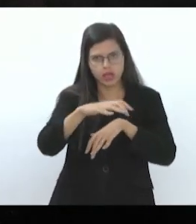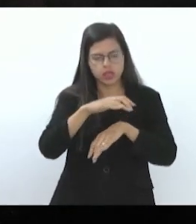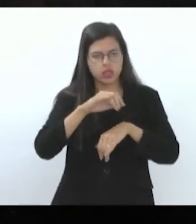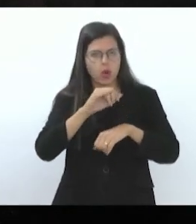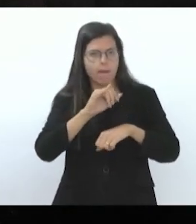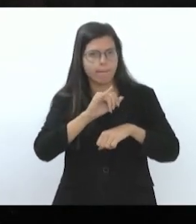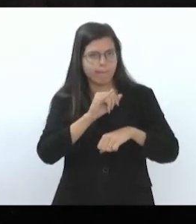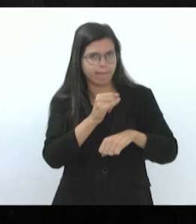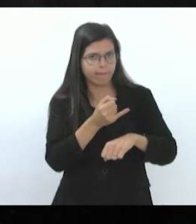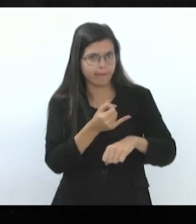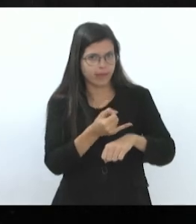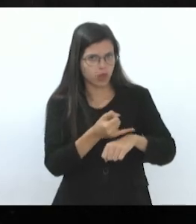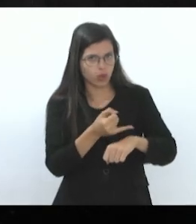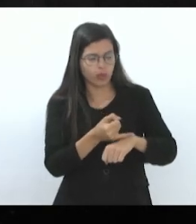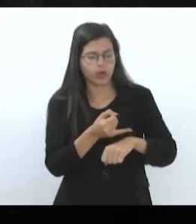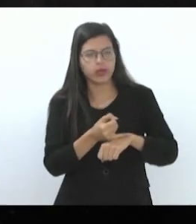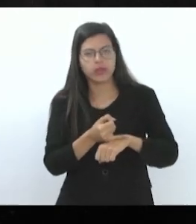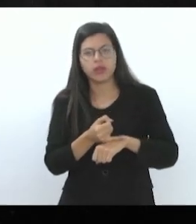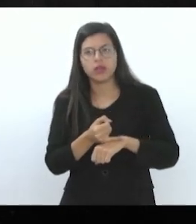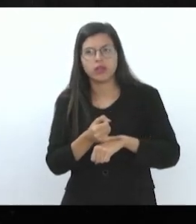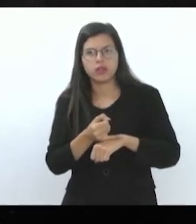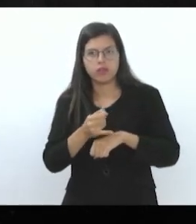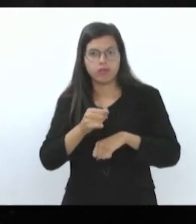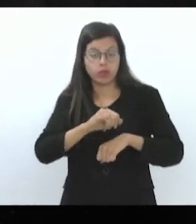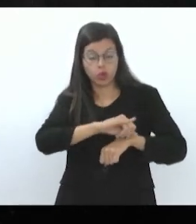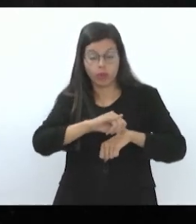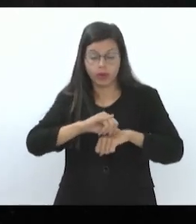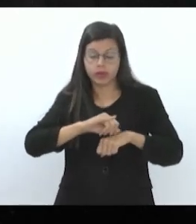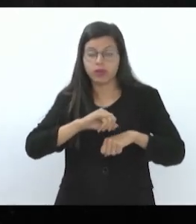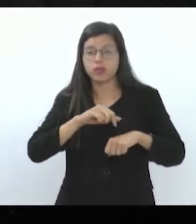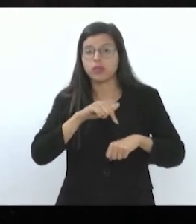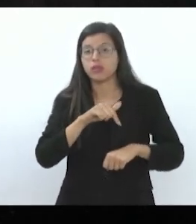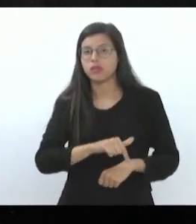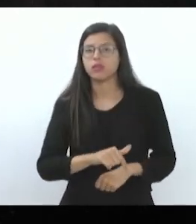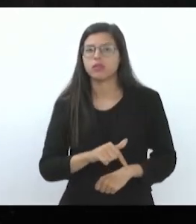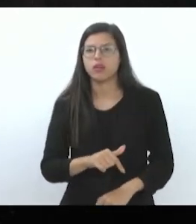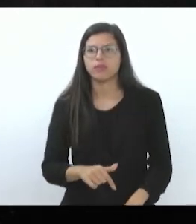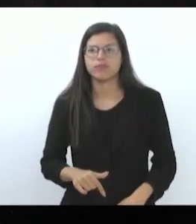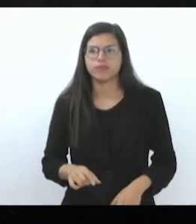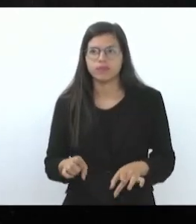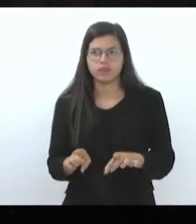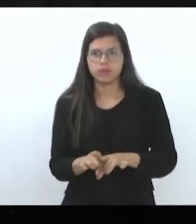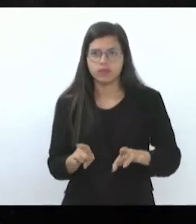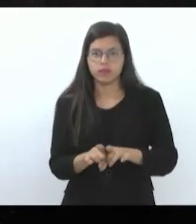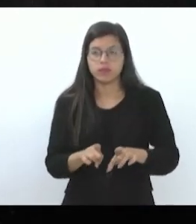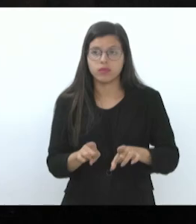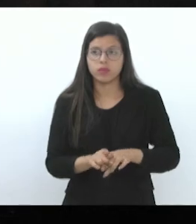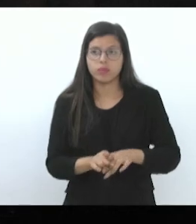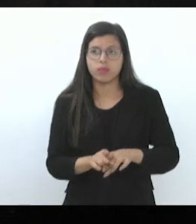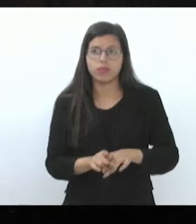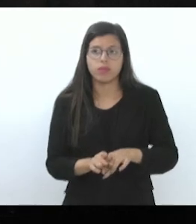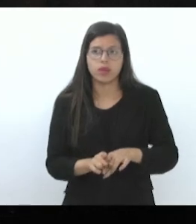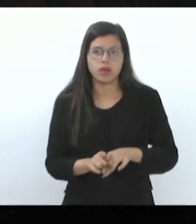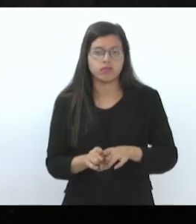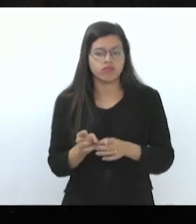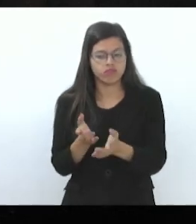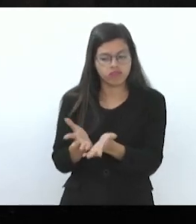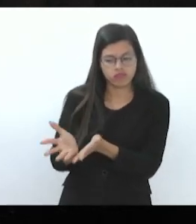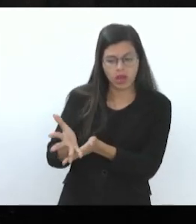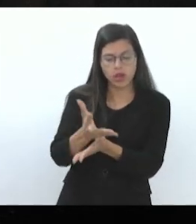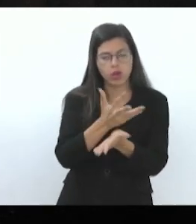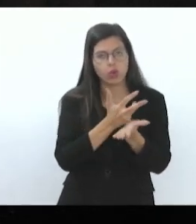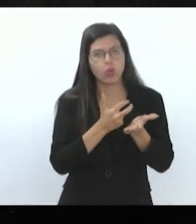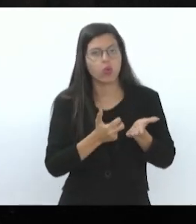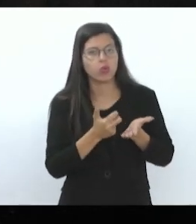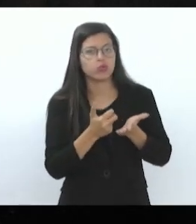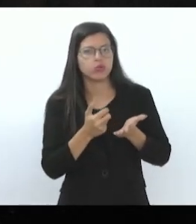também, mordeu também recursos da concessão da Água e Esgoto à iniciativa privada,